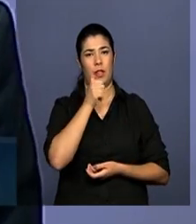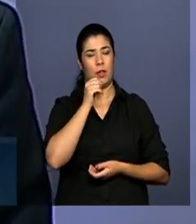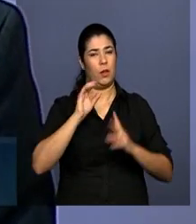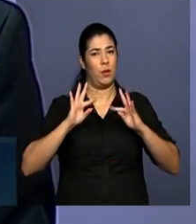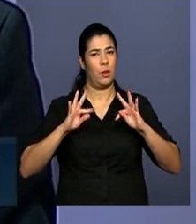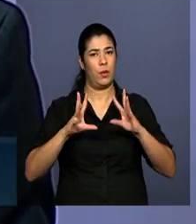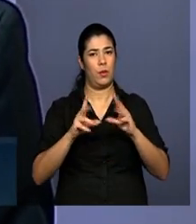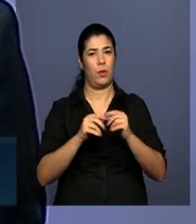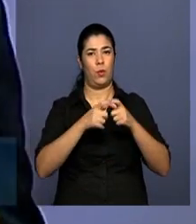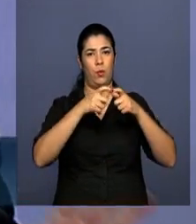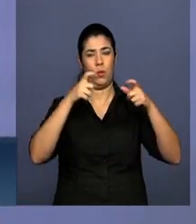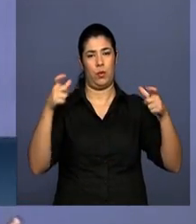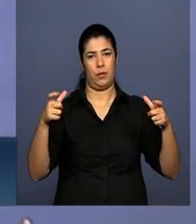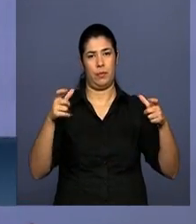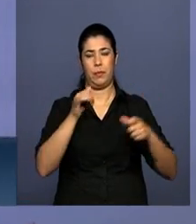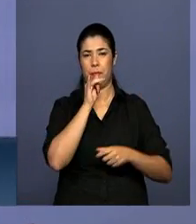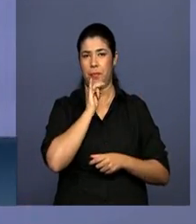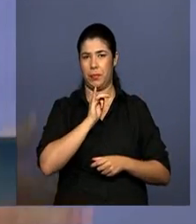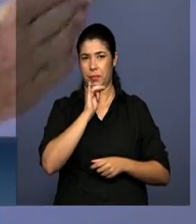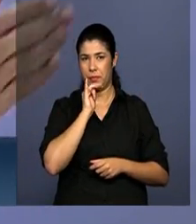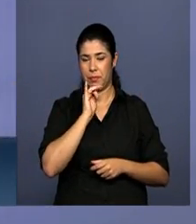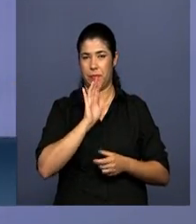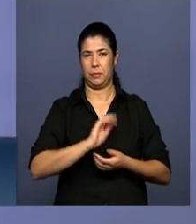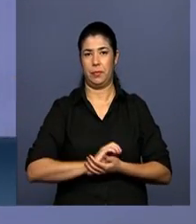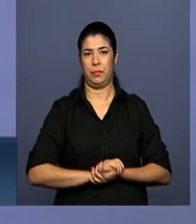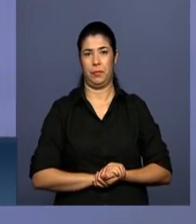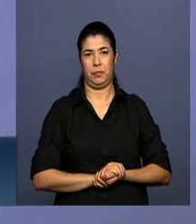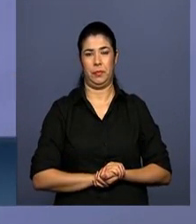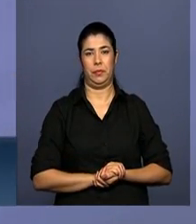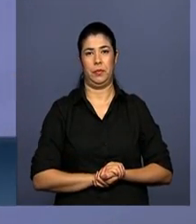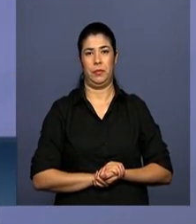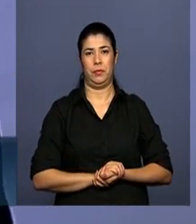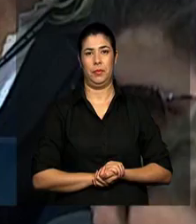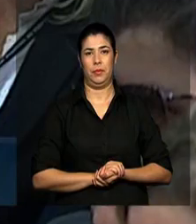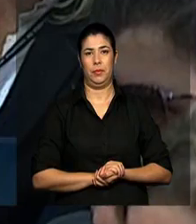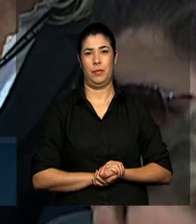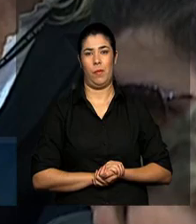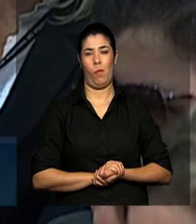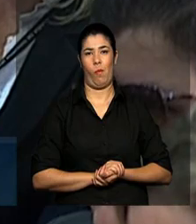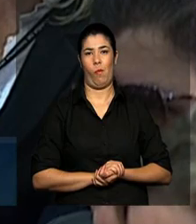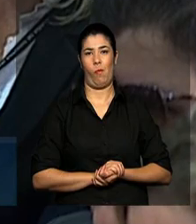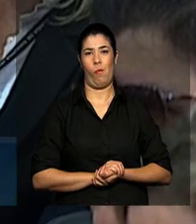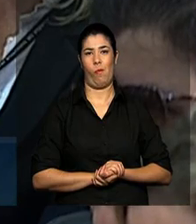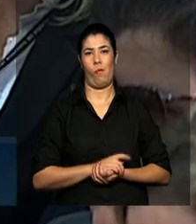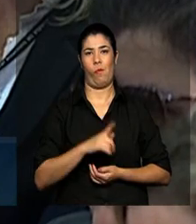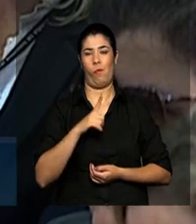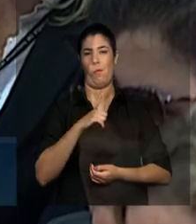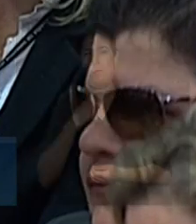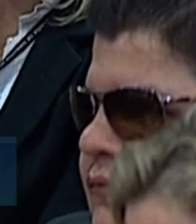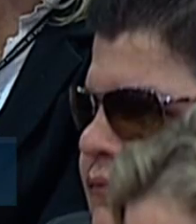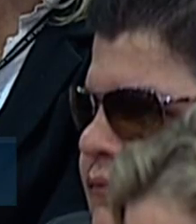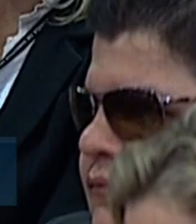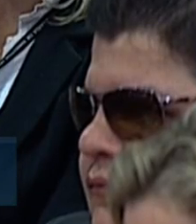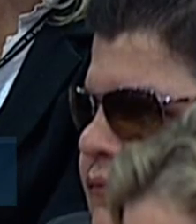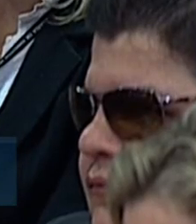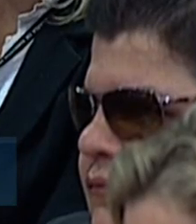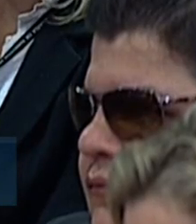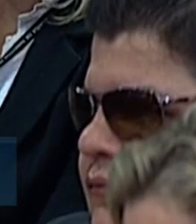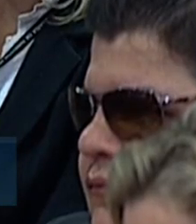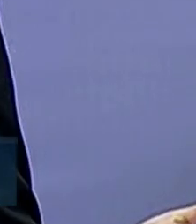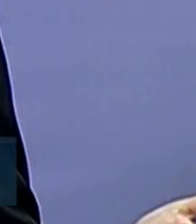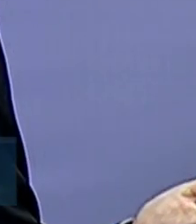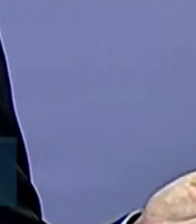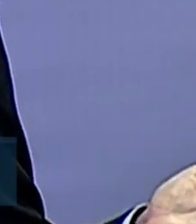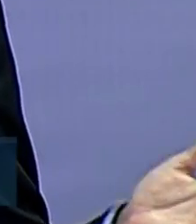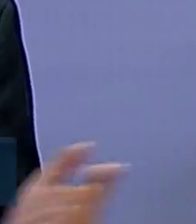todas as suas dimensões. Vamos dar um exemplo concreto que a gente tem sempre conversado, né? É numa perspectiva. Nós precisamos ter, no âmbito das